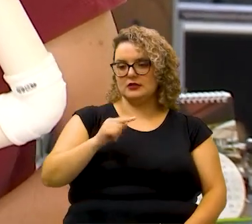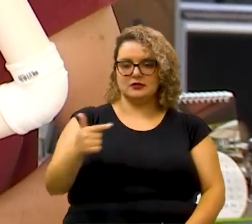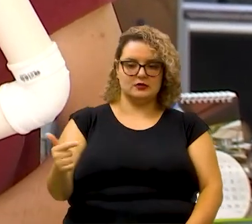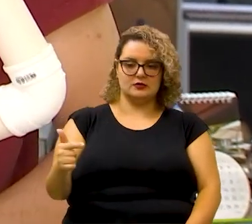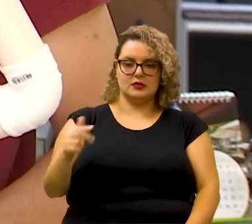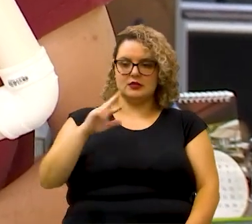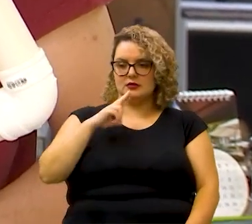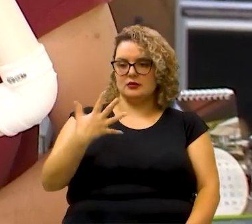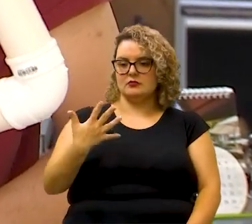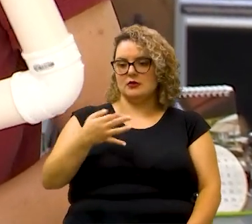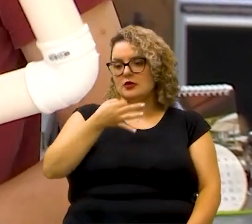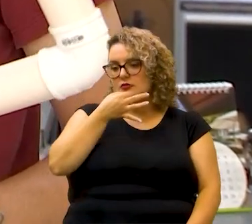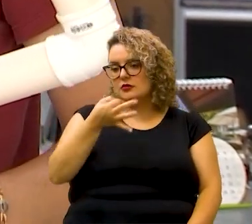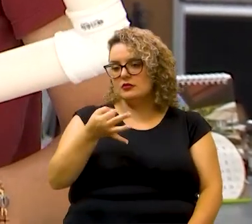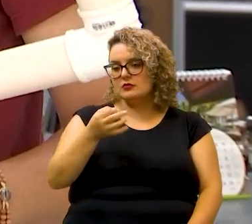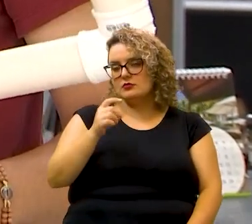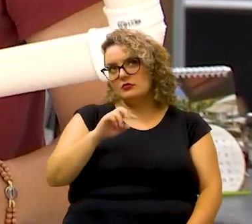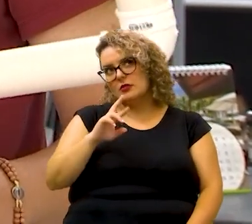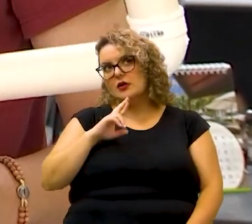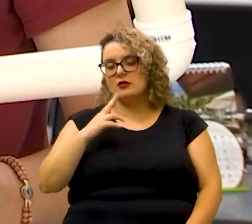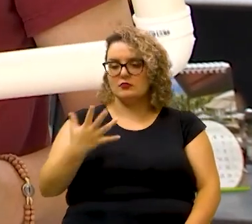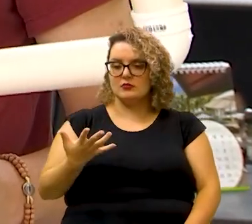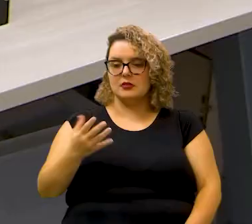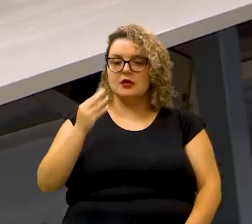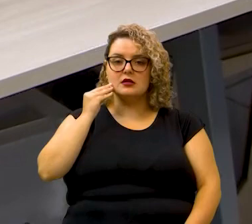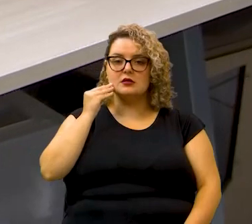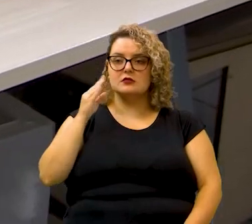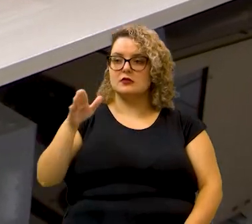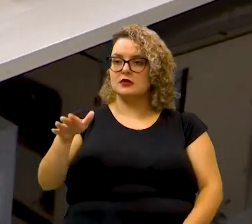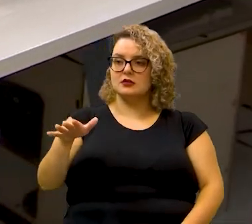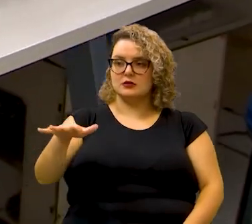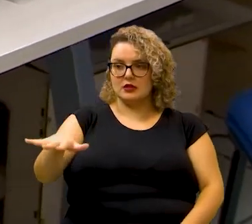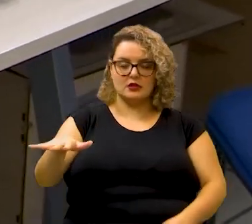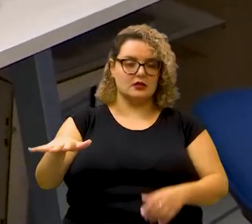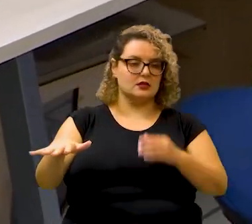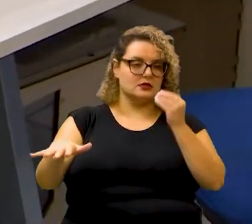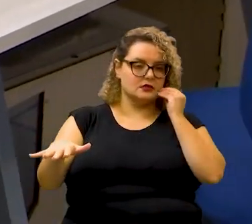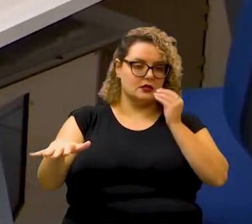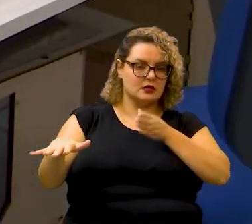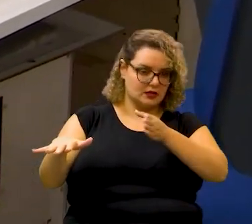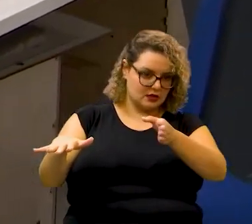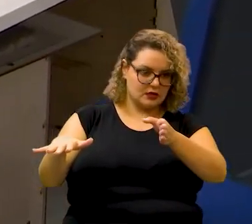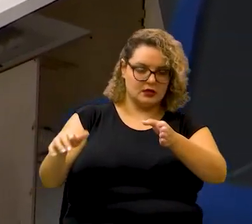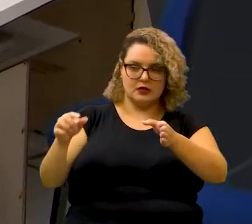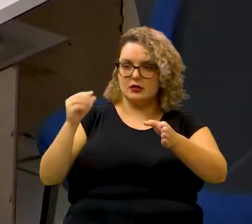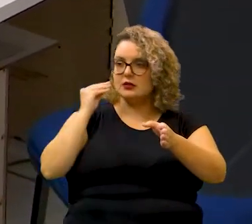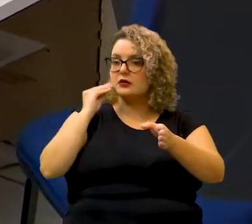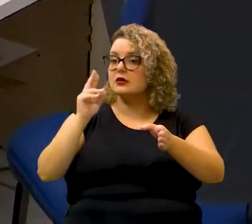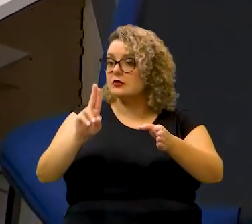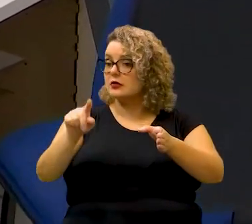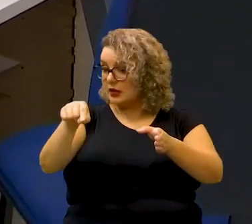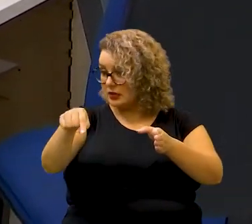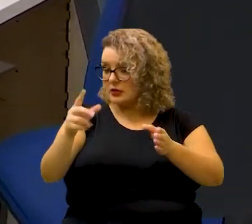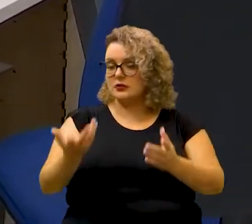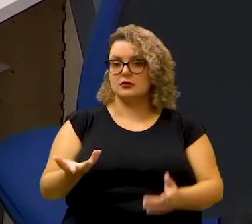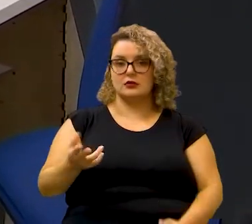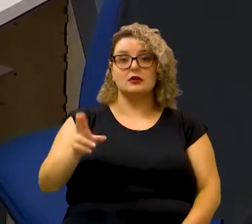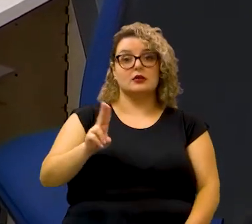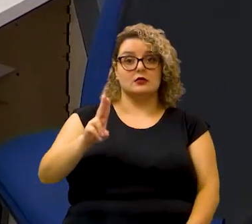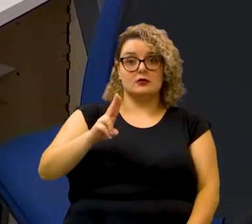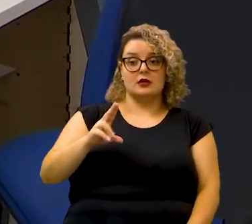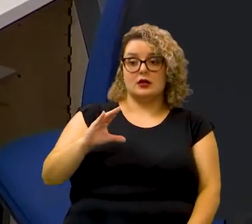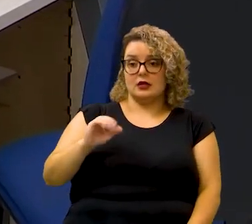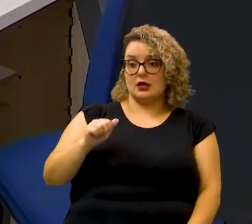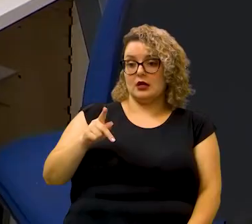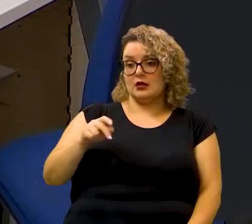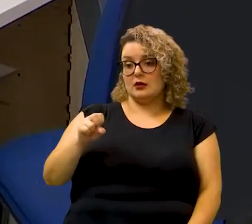gente sugere não solução, mas um caminho. Tenta esse caminho, tenta essa alternativa. A utilização das cápsulas